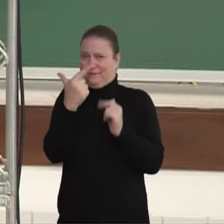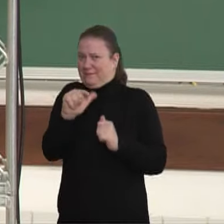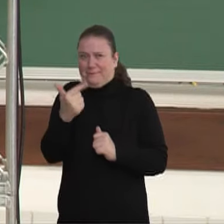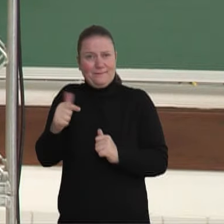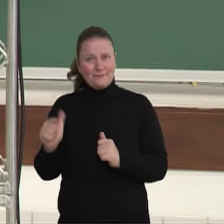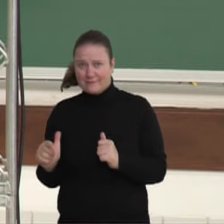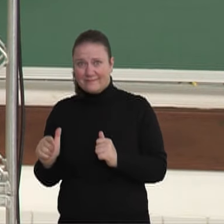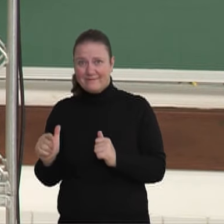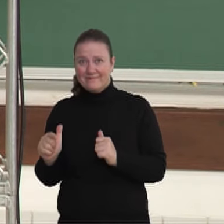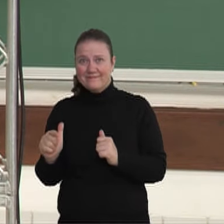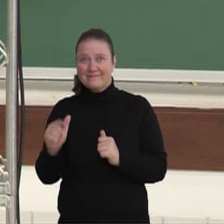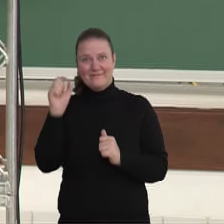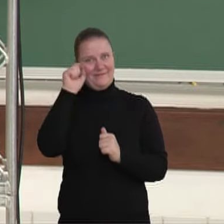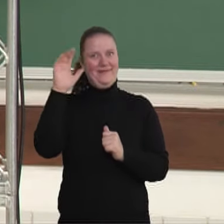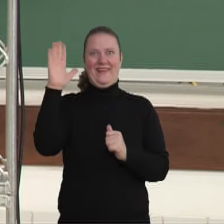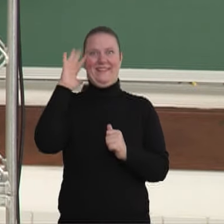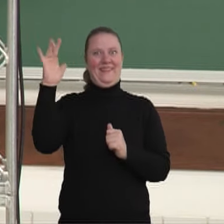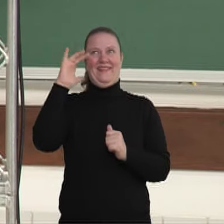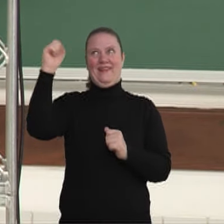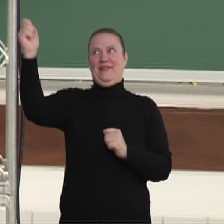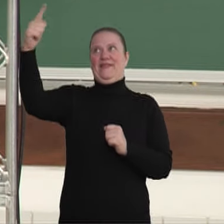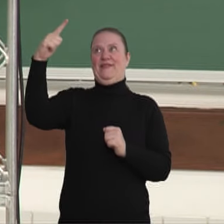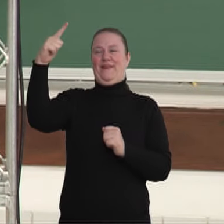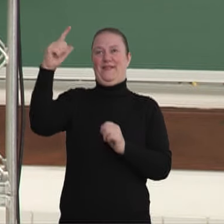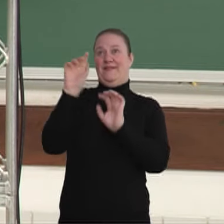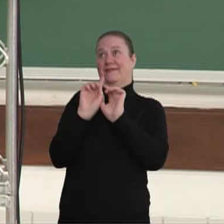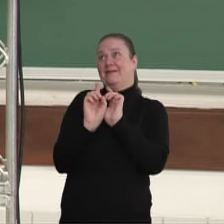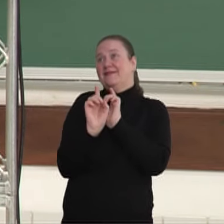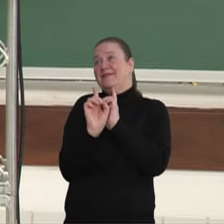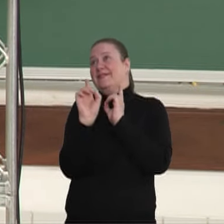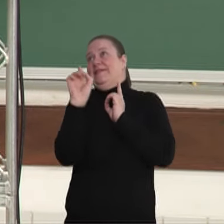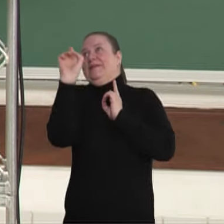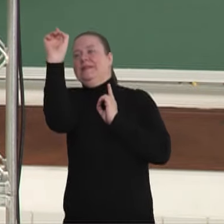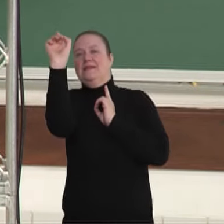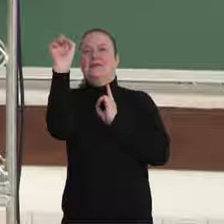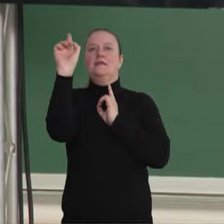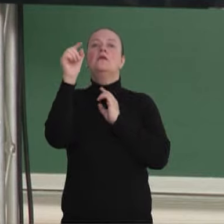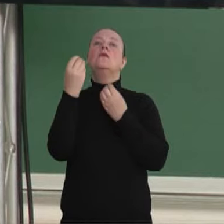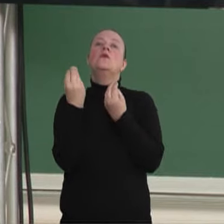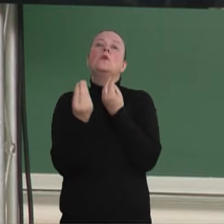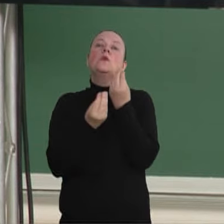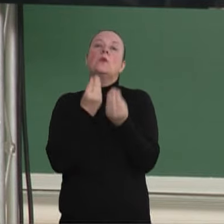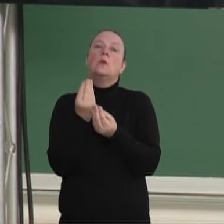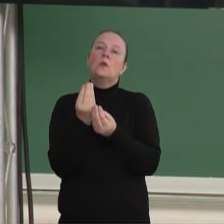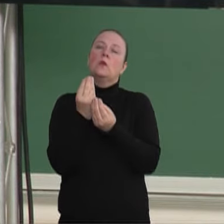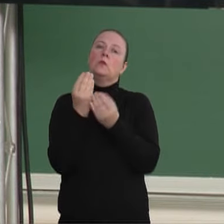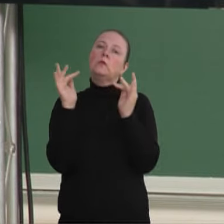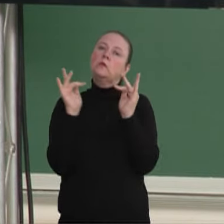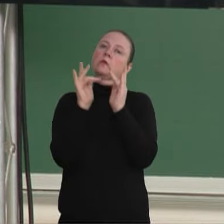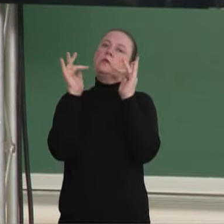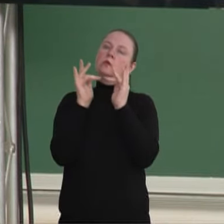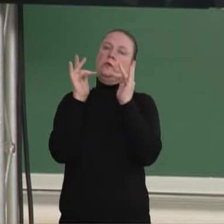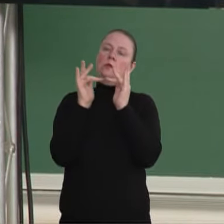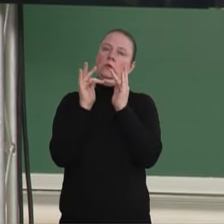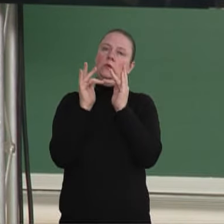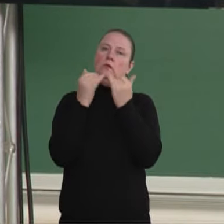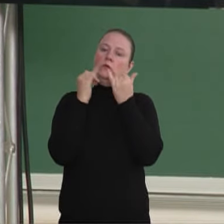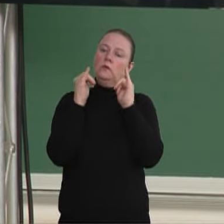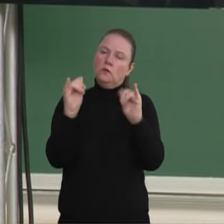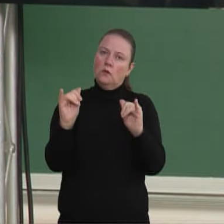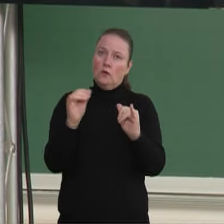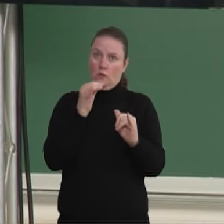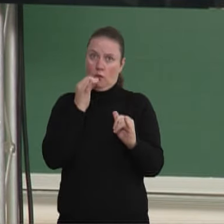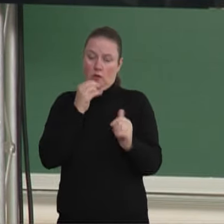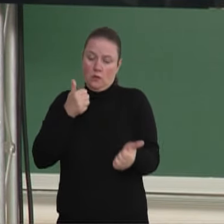não existiríamos se houvesse isso. Então isso é uma das características de propagação de calor. Quando você está próximo a uma